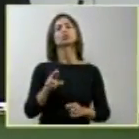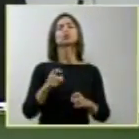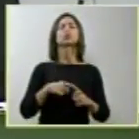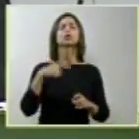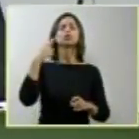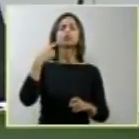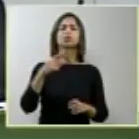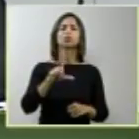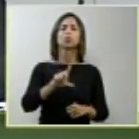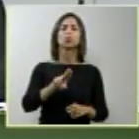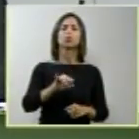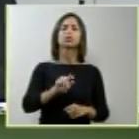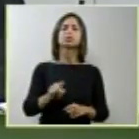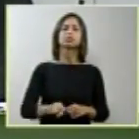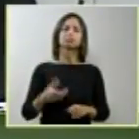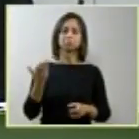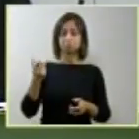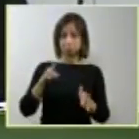Barroso.